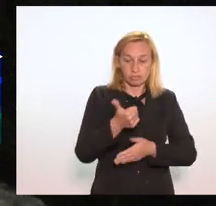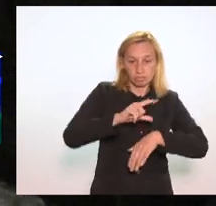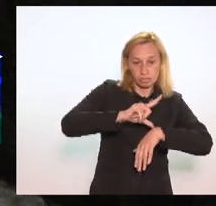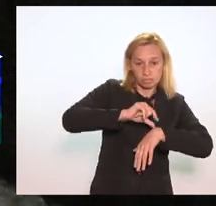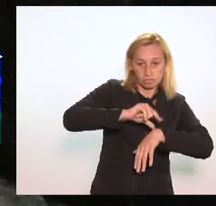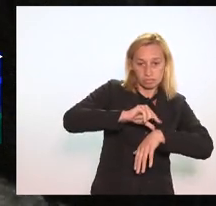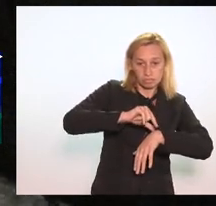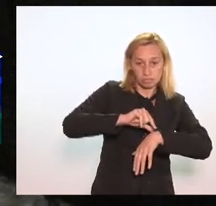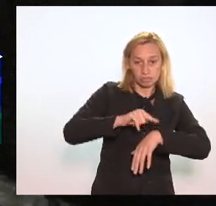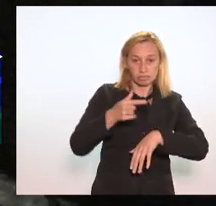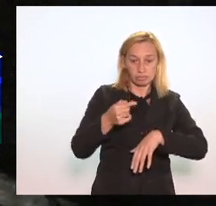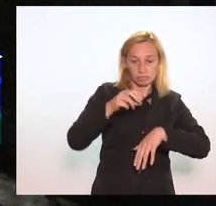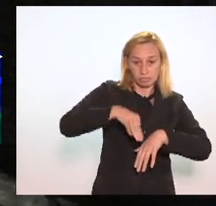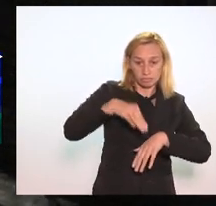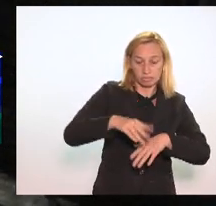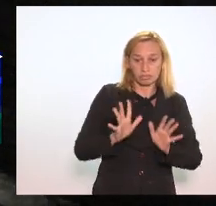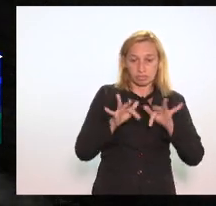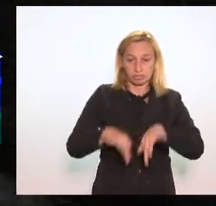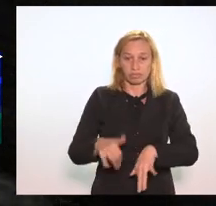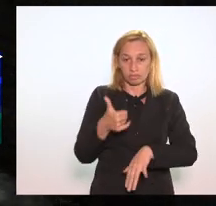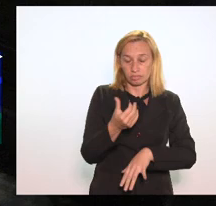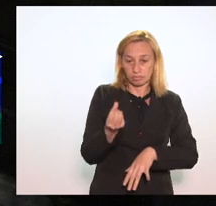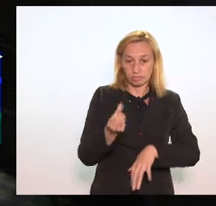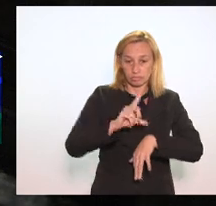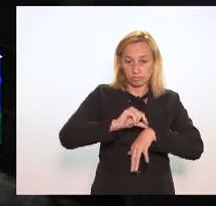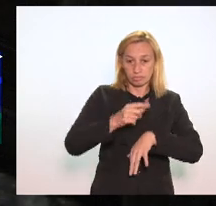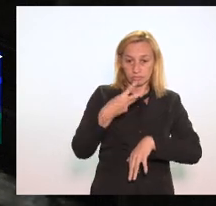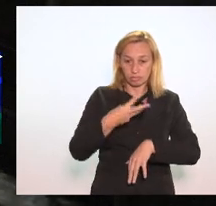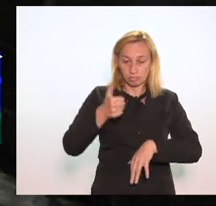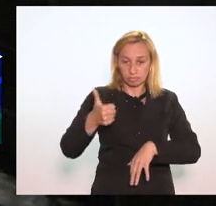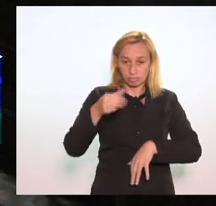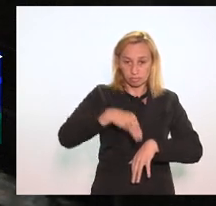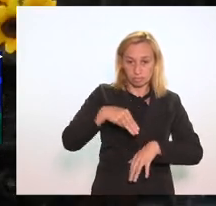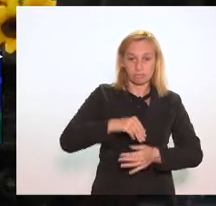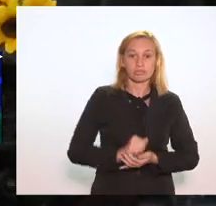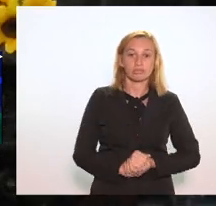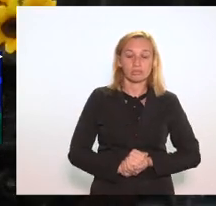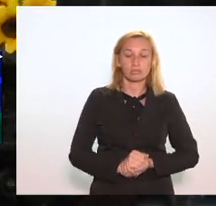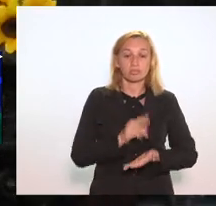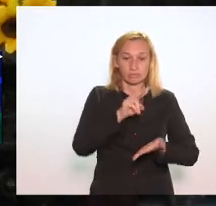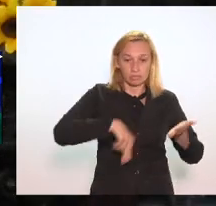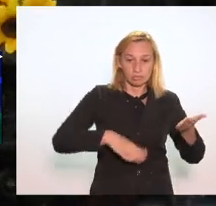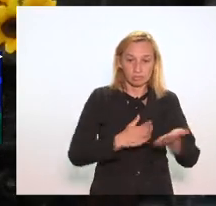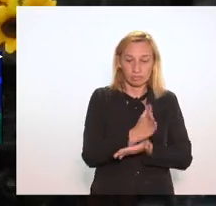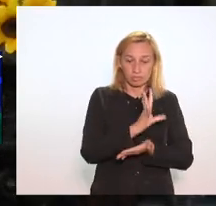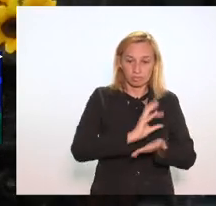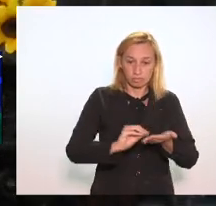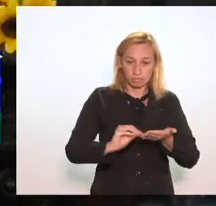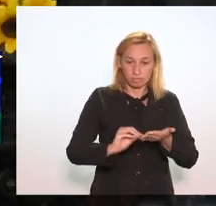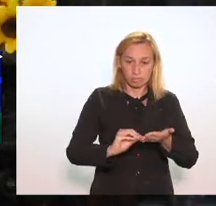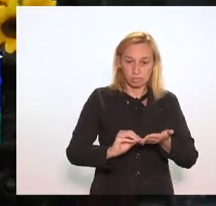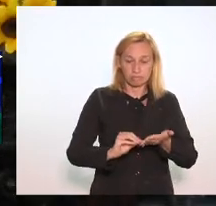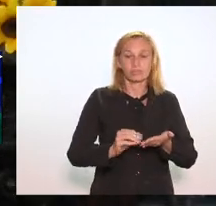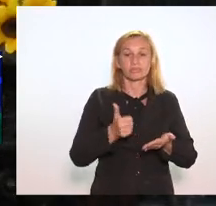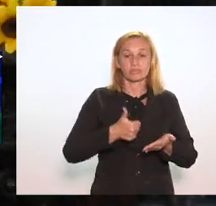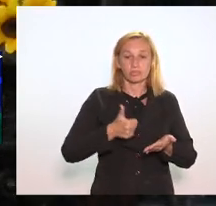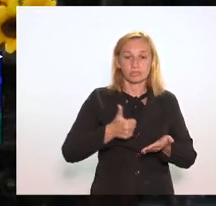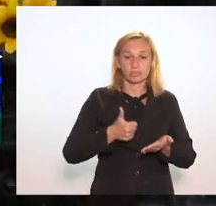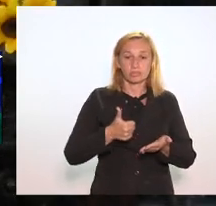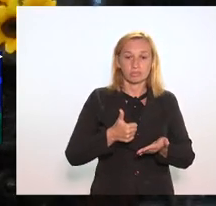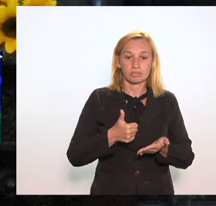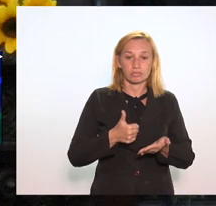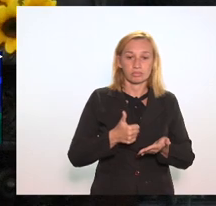12:07 encerrou-se às 16:31 lida e aprovada a ata passa a primeira